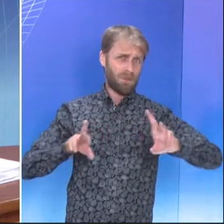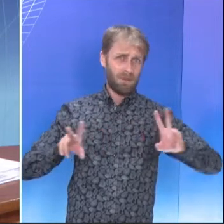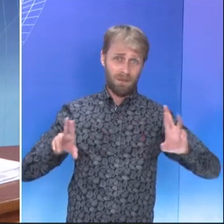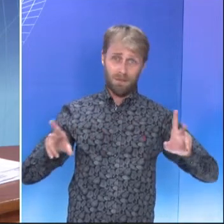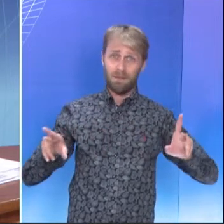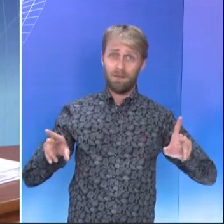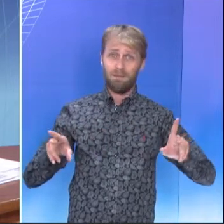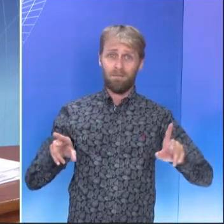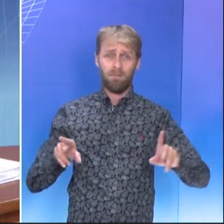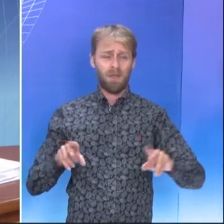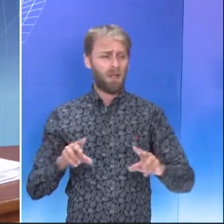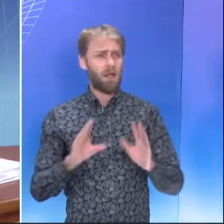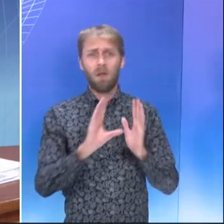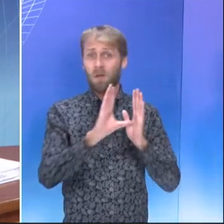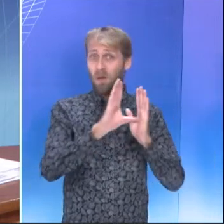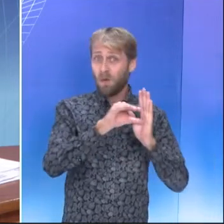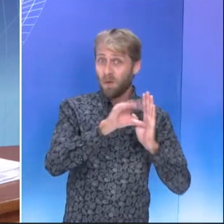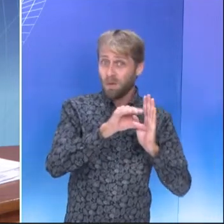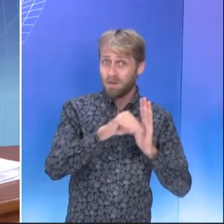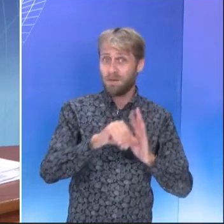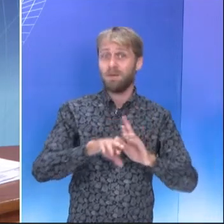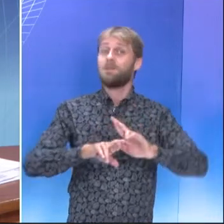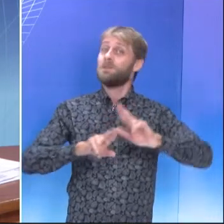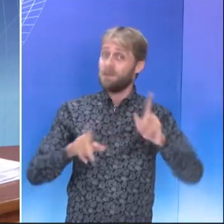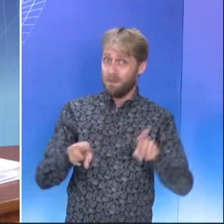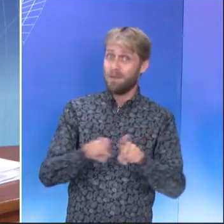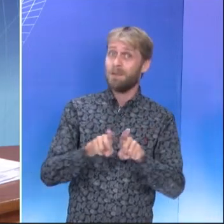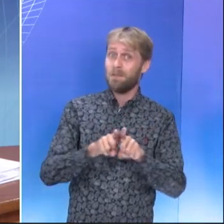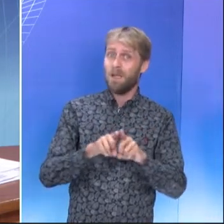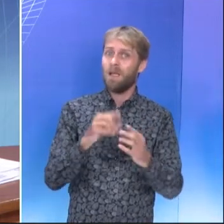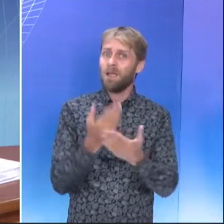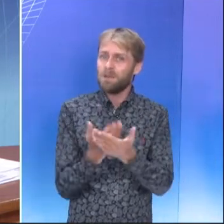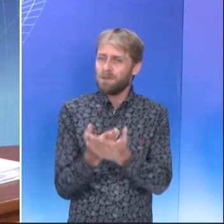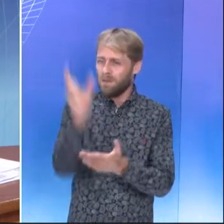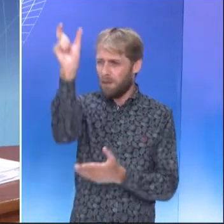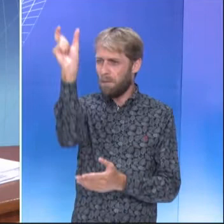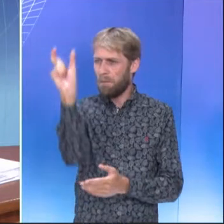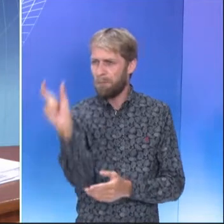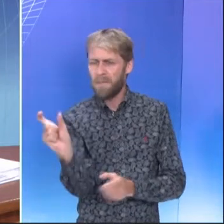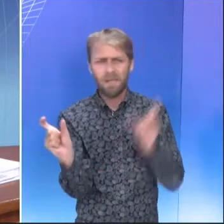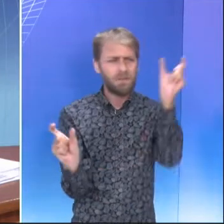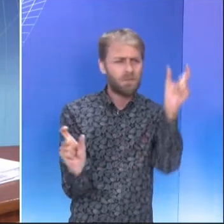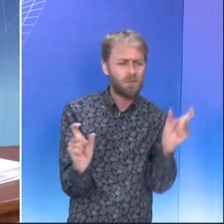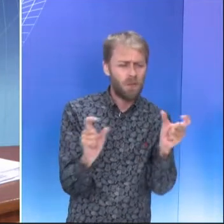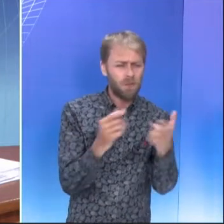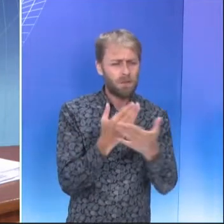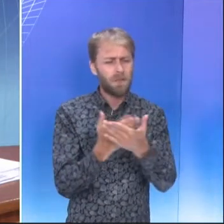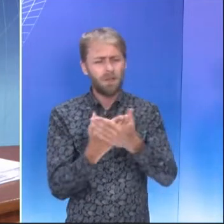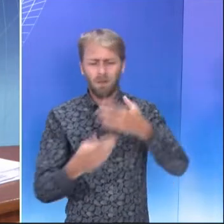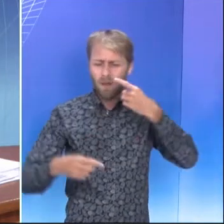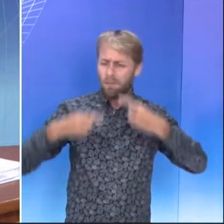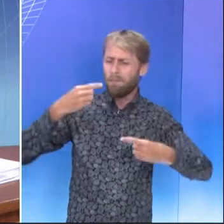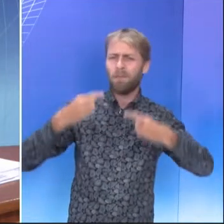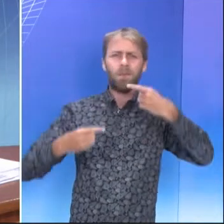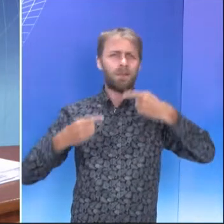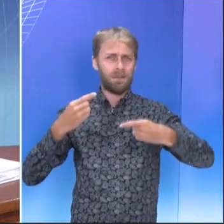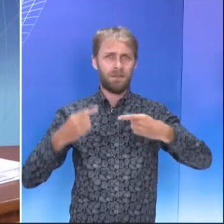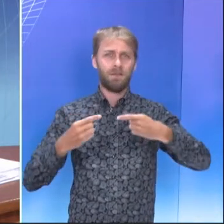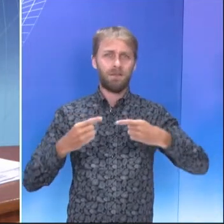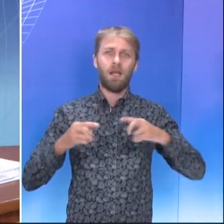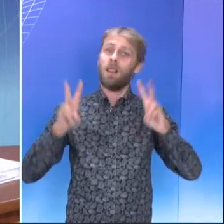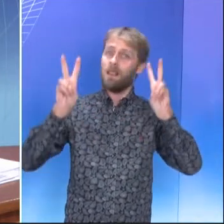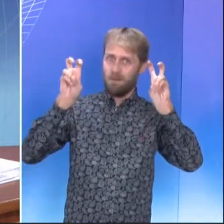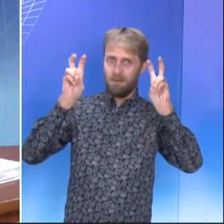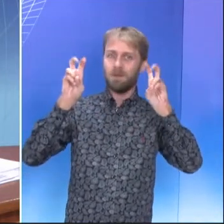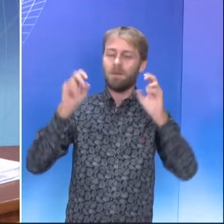e aborda vários conceitos, que eles vão desde a antropologia, ciência política, que todos esses são temas